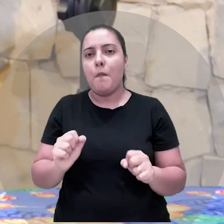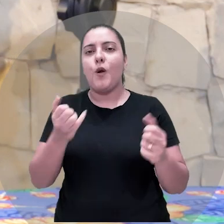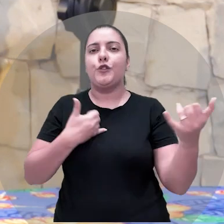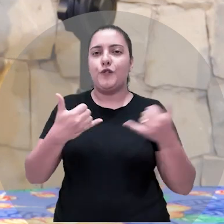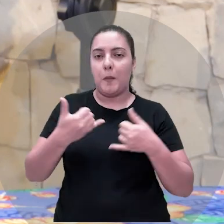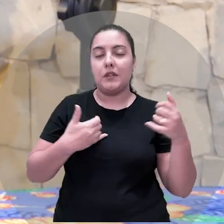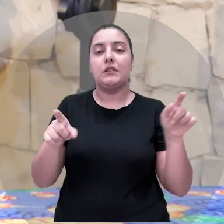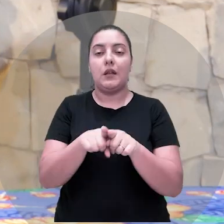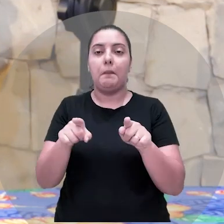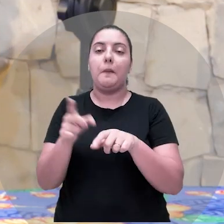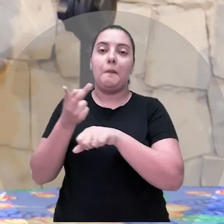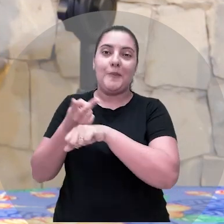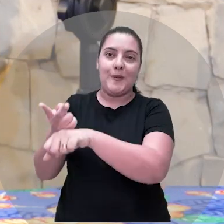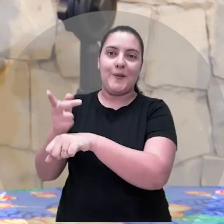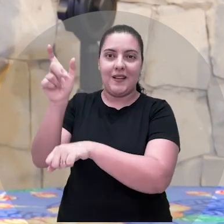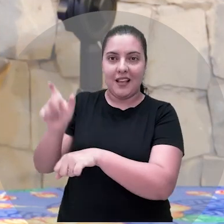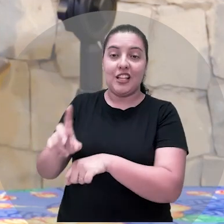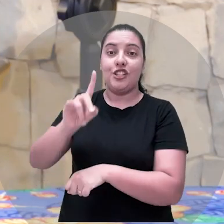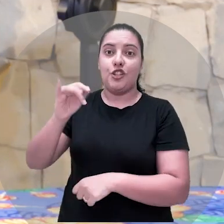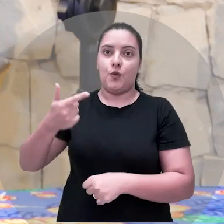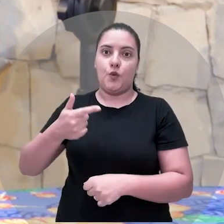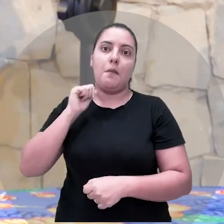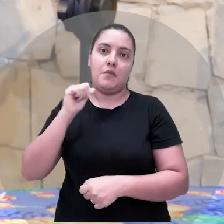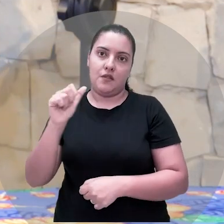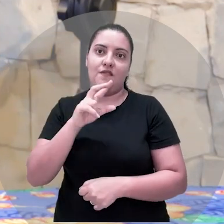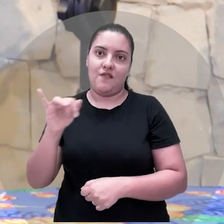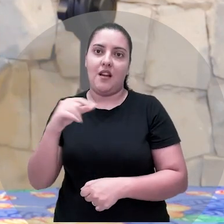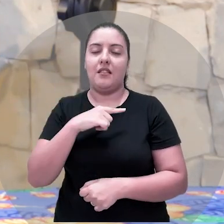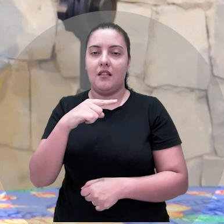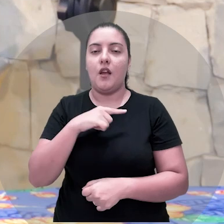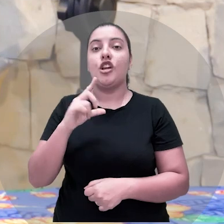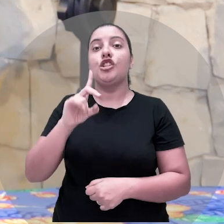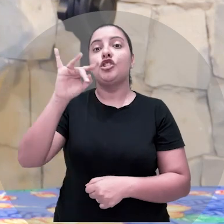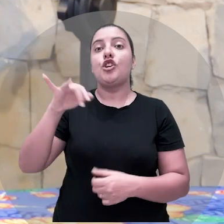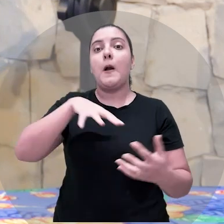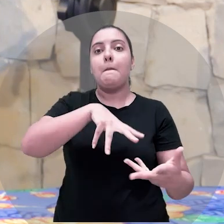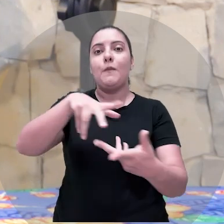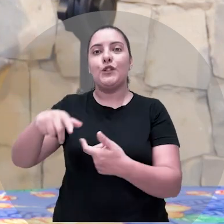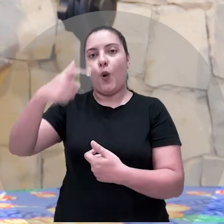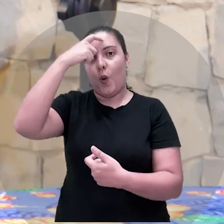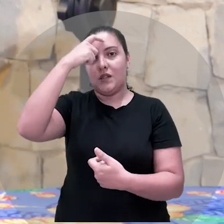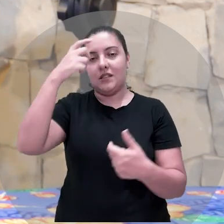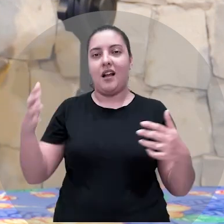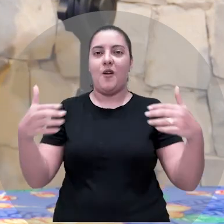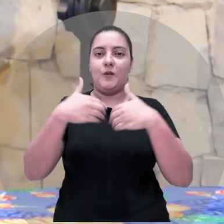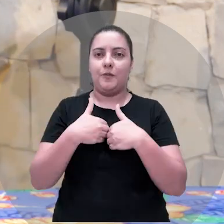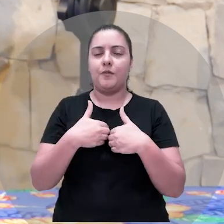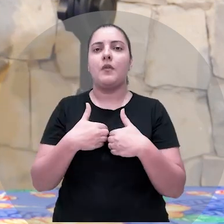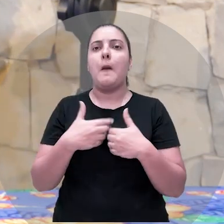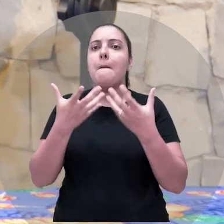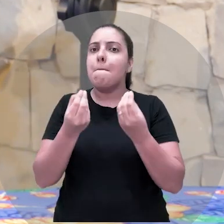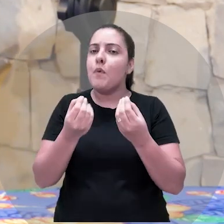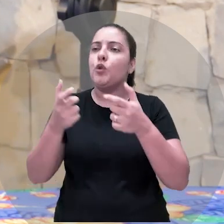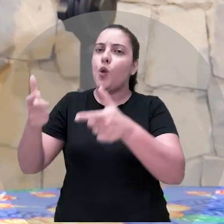do autismo geralmente muitos locais fazem publicidade a respeito disso Isso é muito bom muito importante